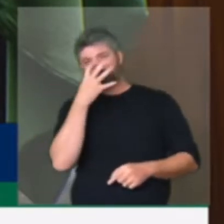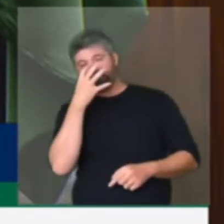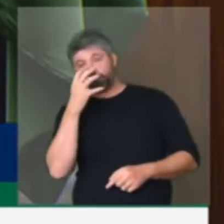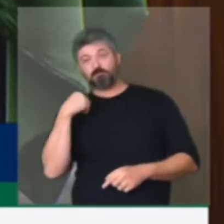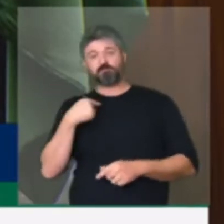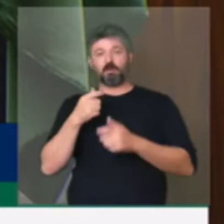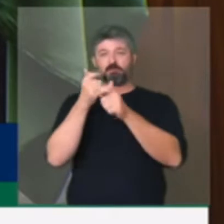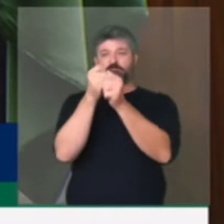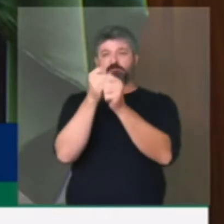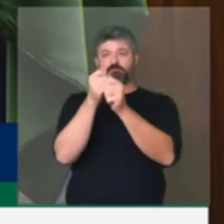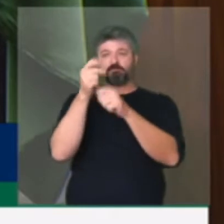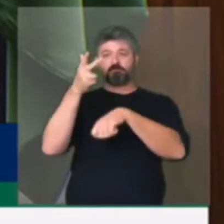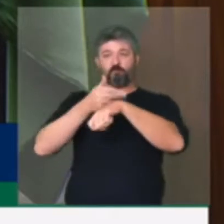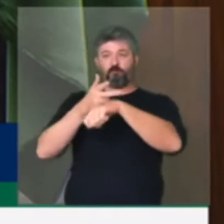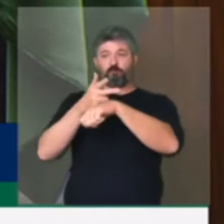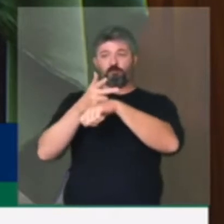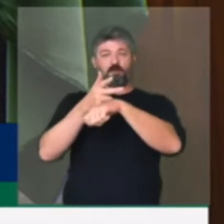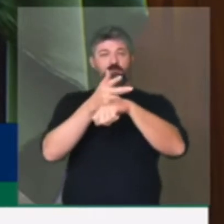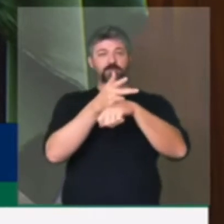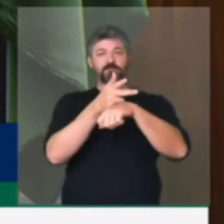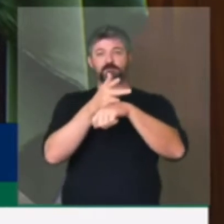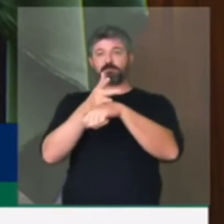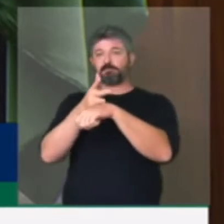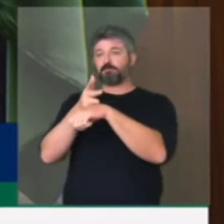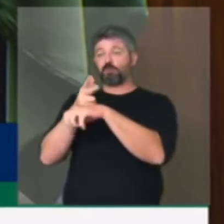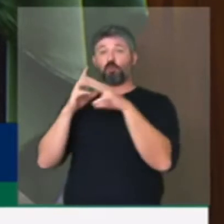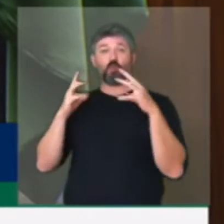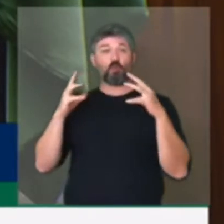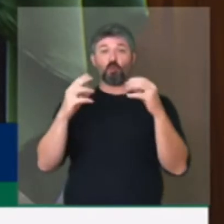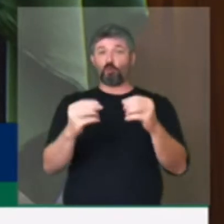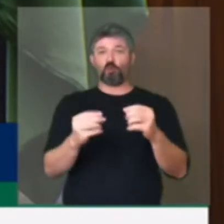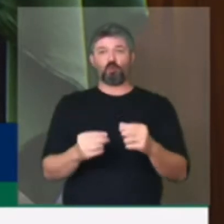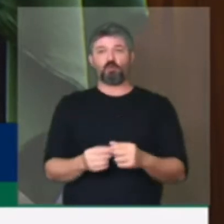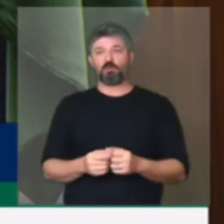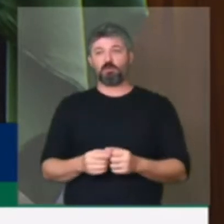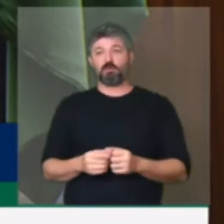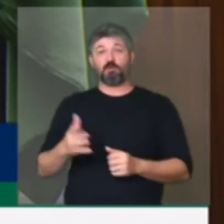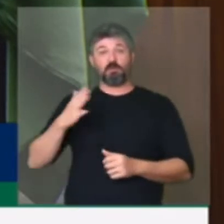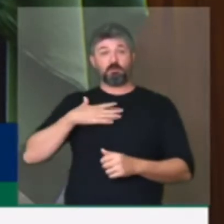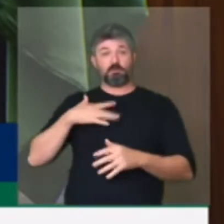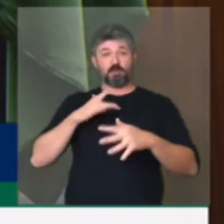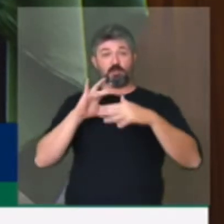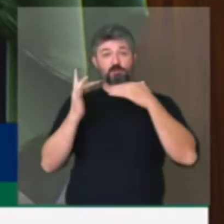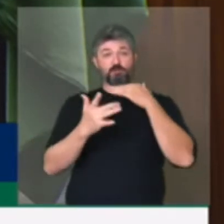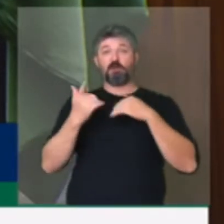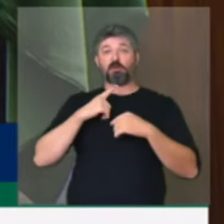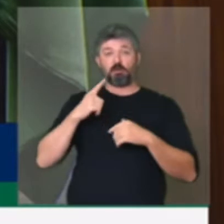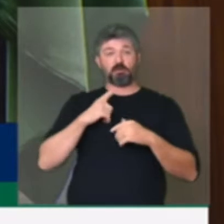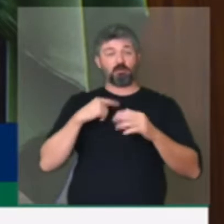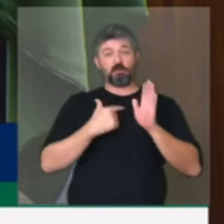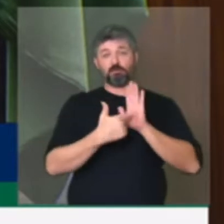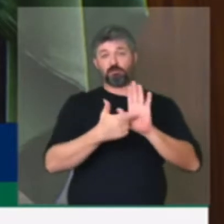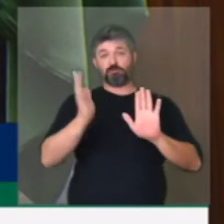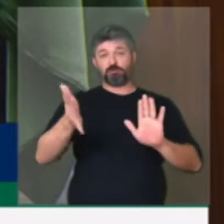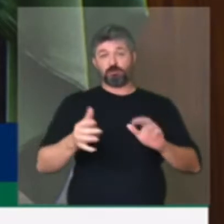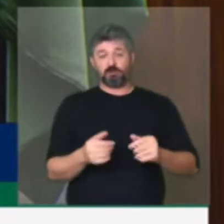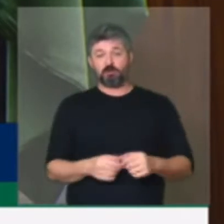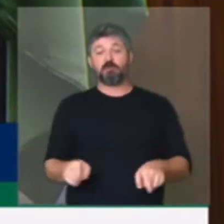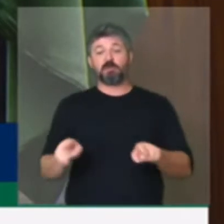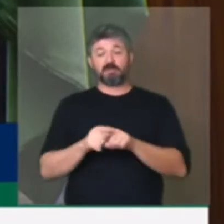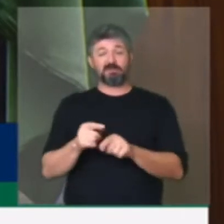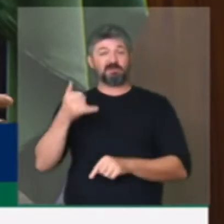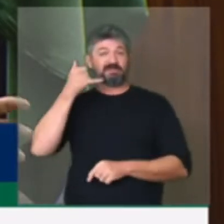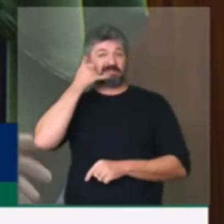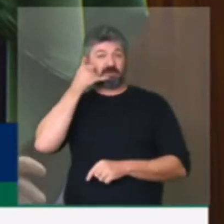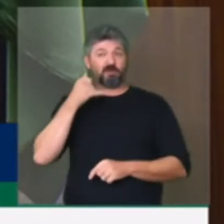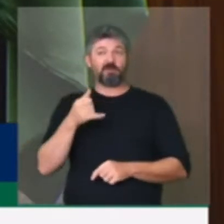registro de vídeo de tudo isso, ao vivo na minha rede social, e outros registros no celular,